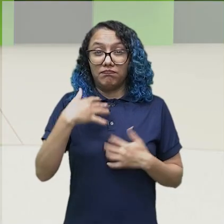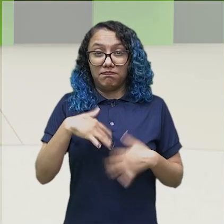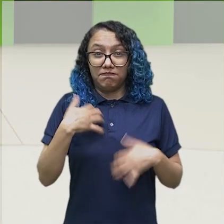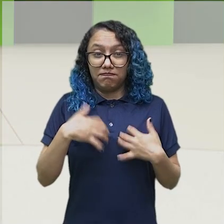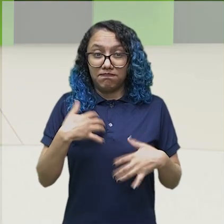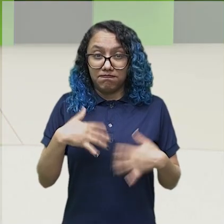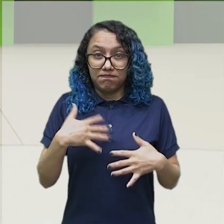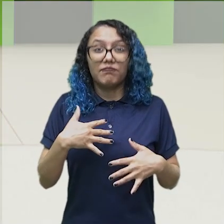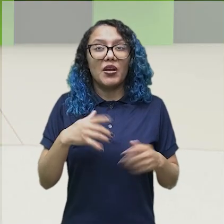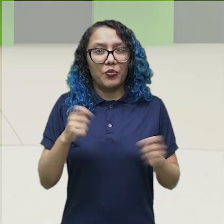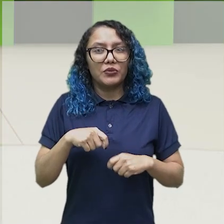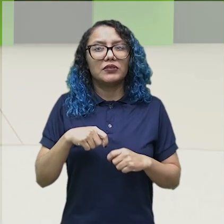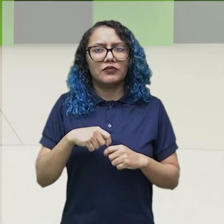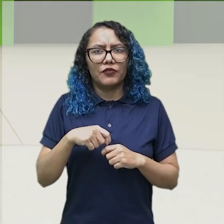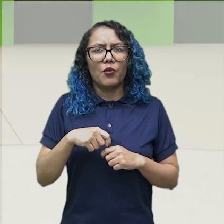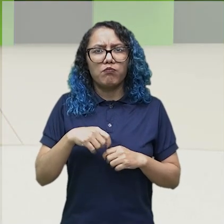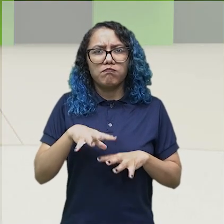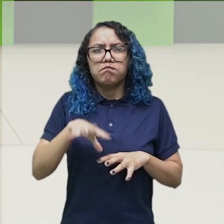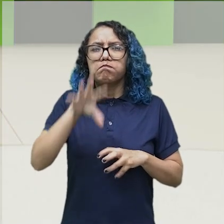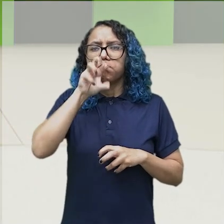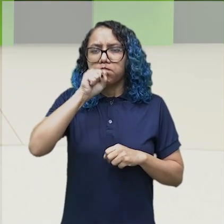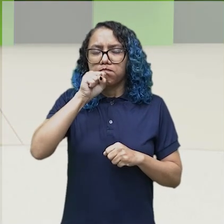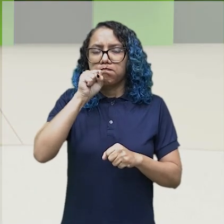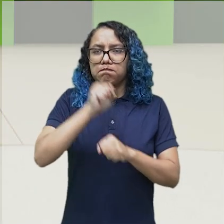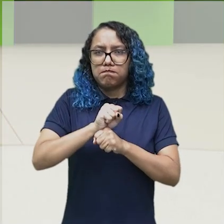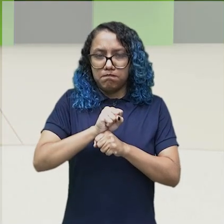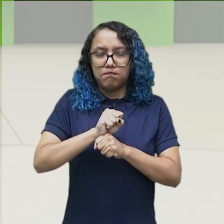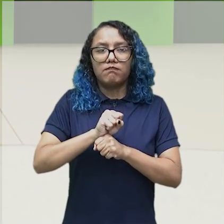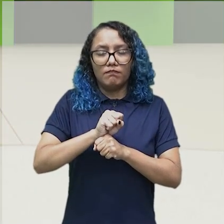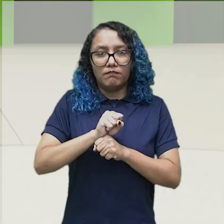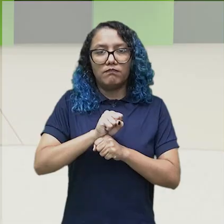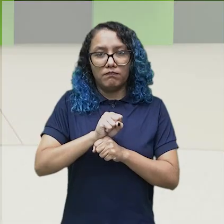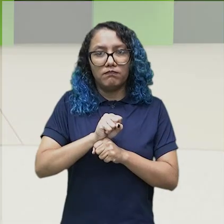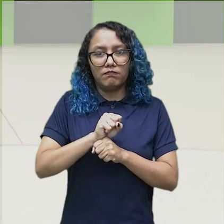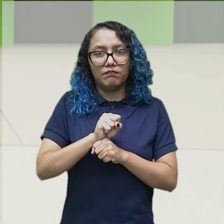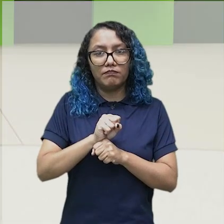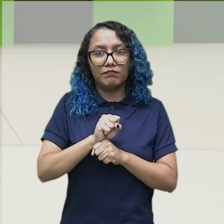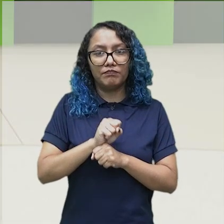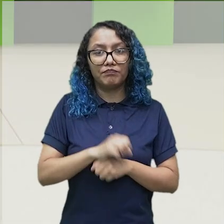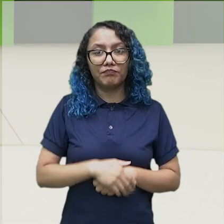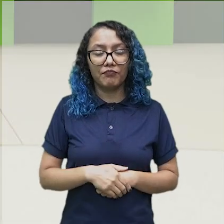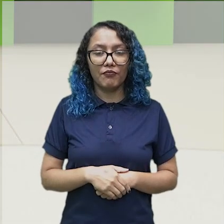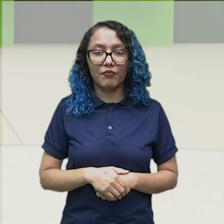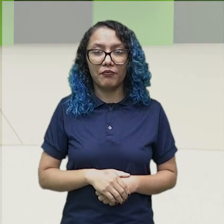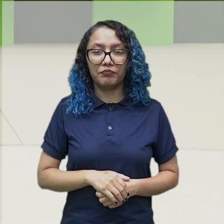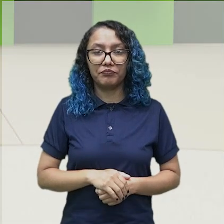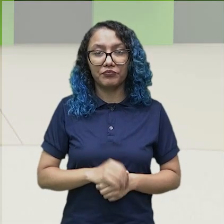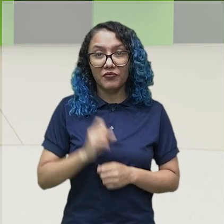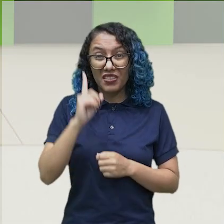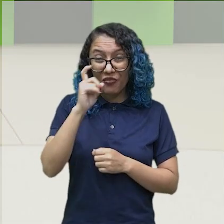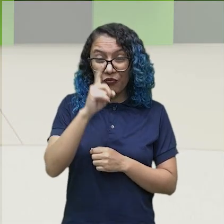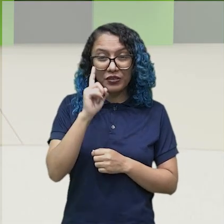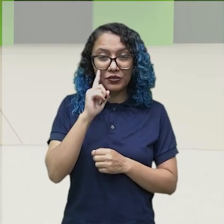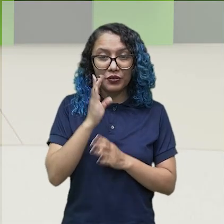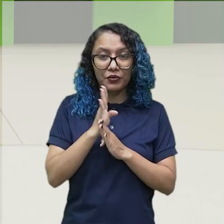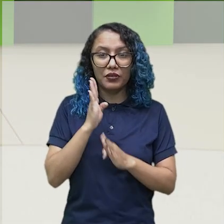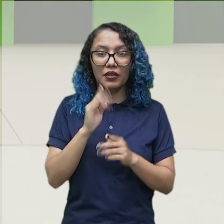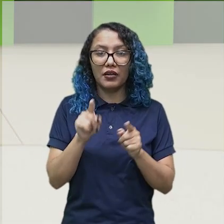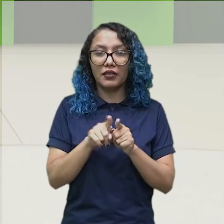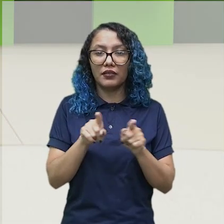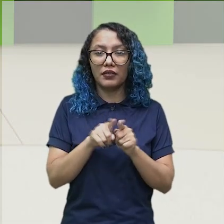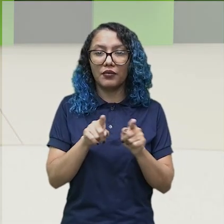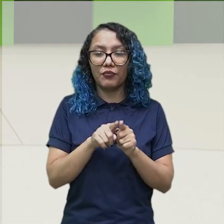por exemplo, asfixia, né? Isso aí é mais comum de encontrar do que a gente imagina. Temos ainda toxicidade